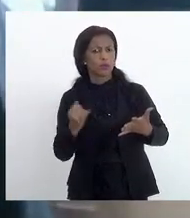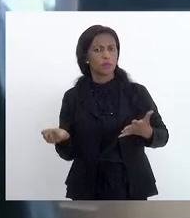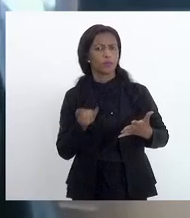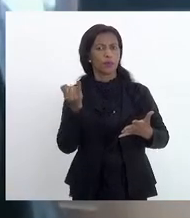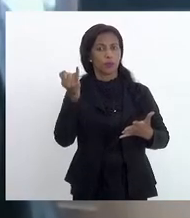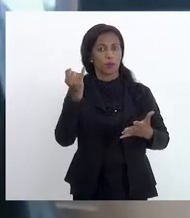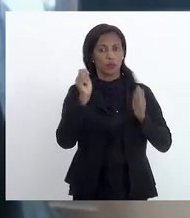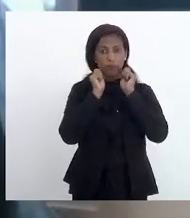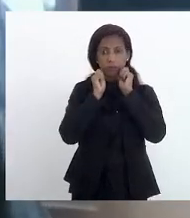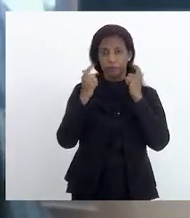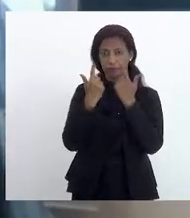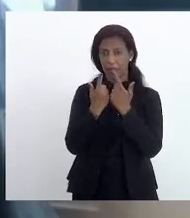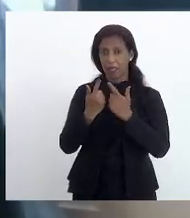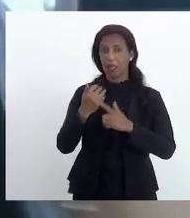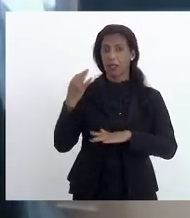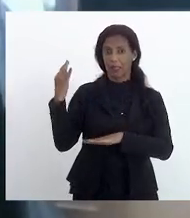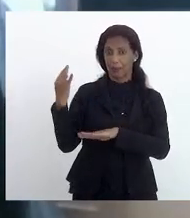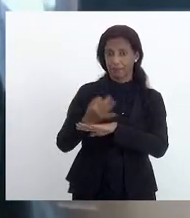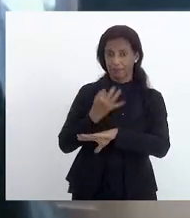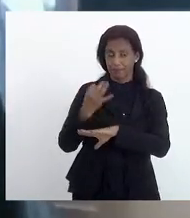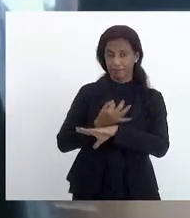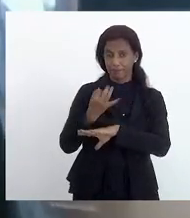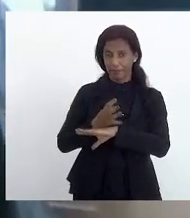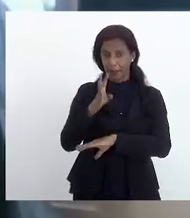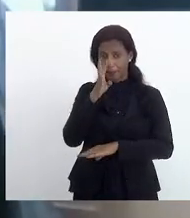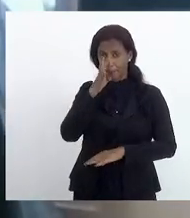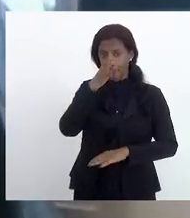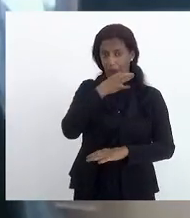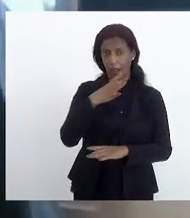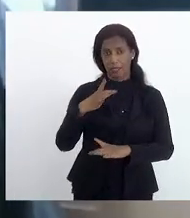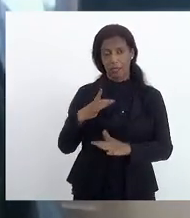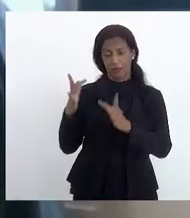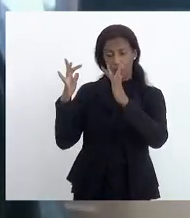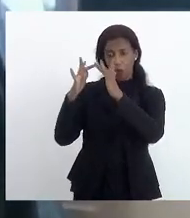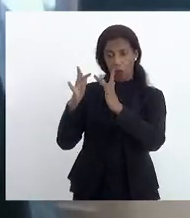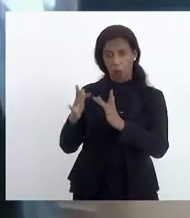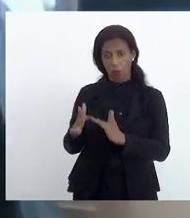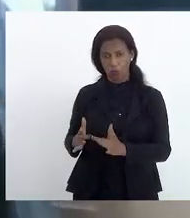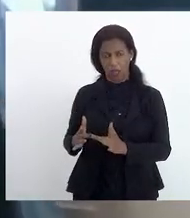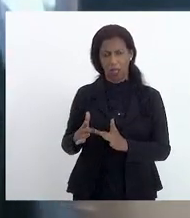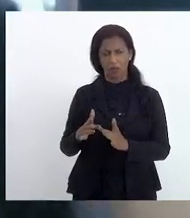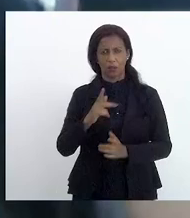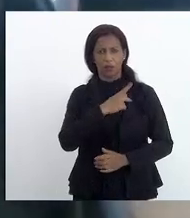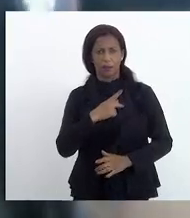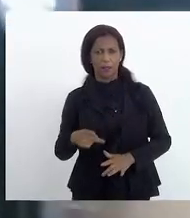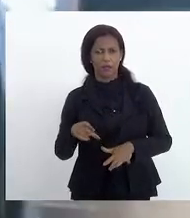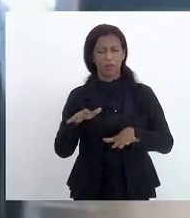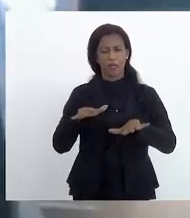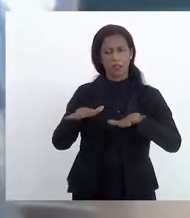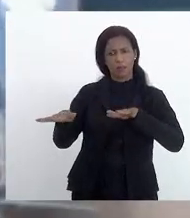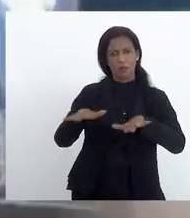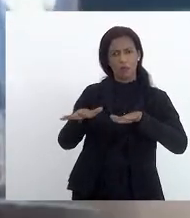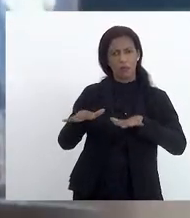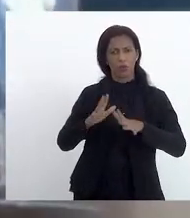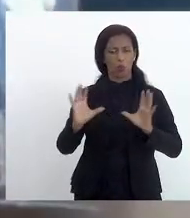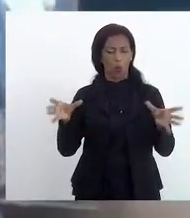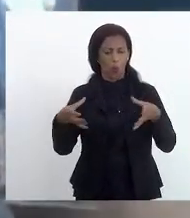Legislativa tem resistido. Houve contatos, a presidência se movimentou, as comissões se